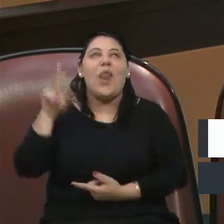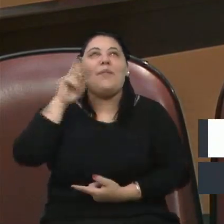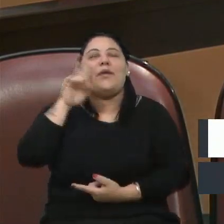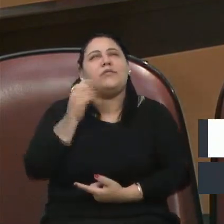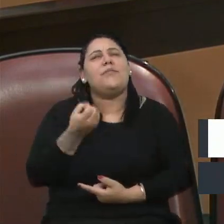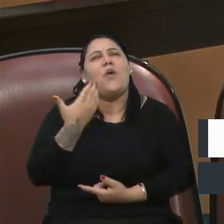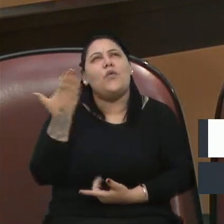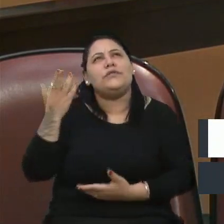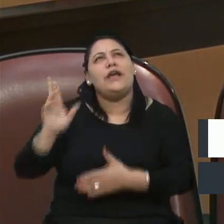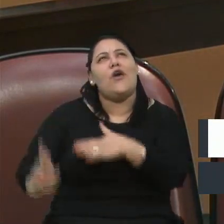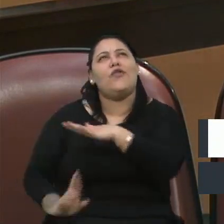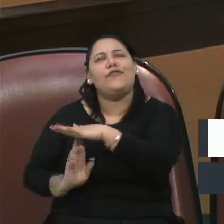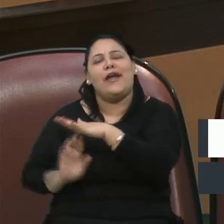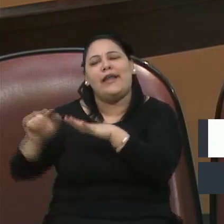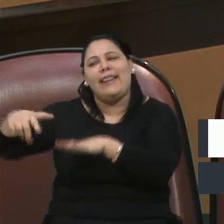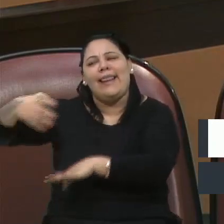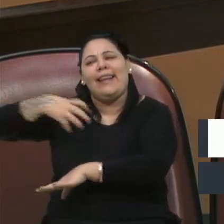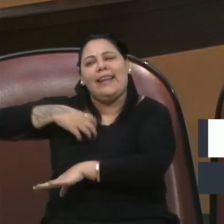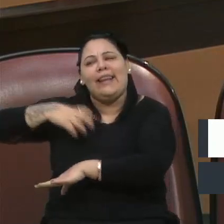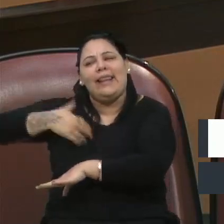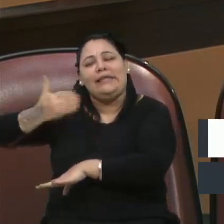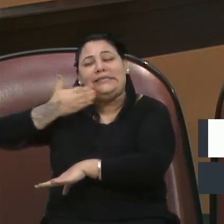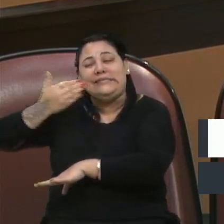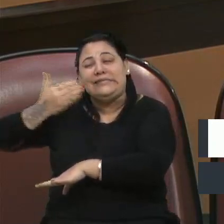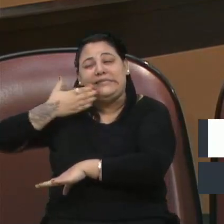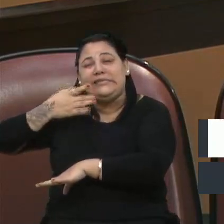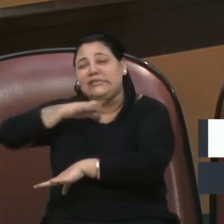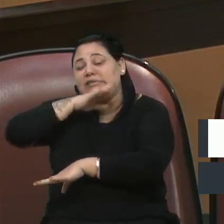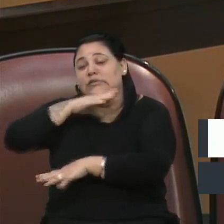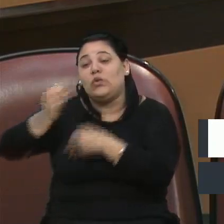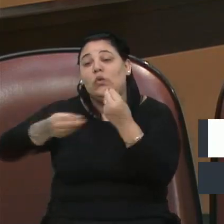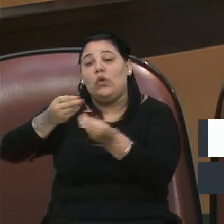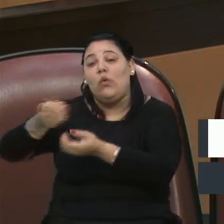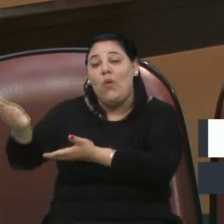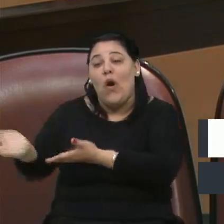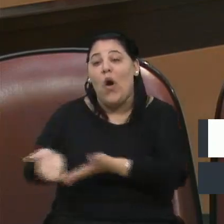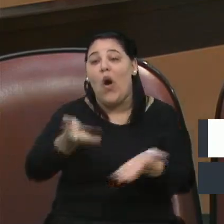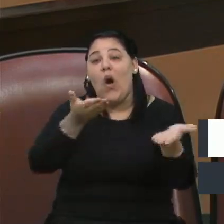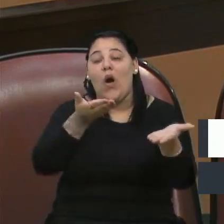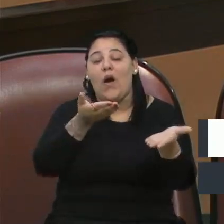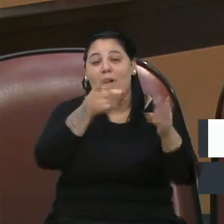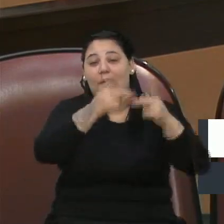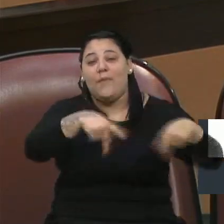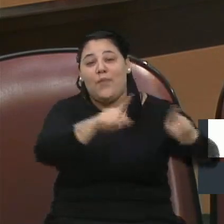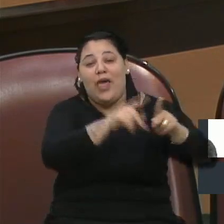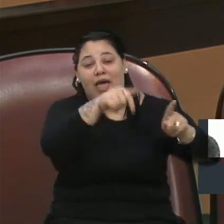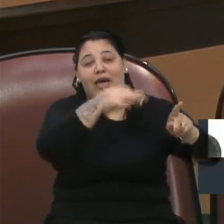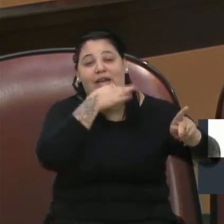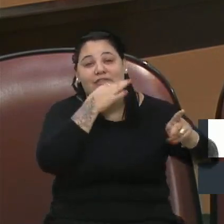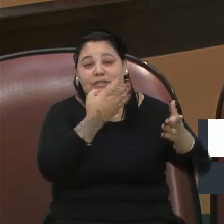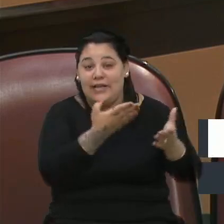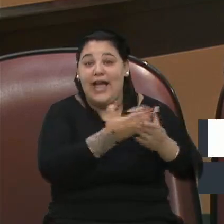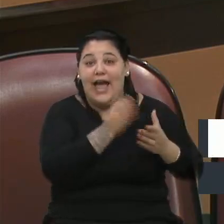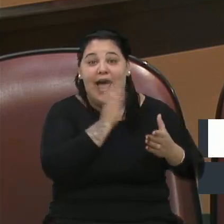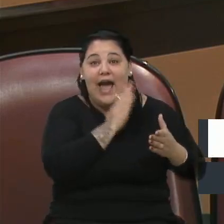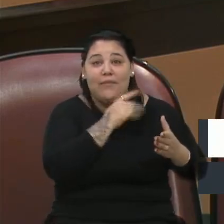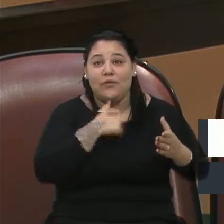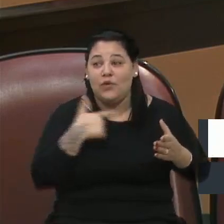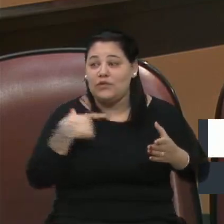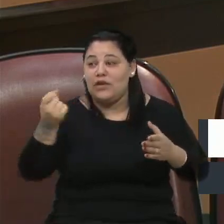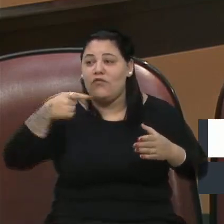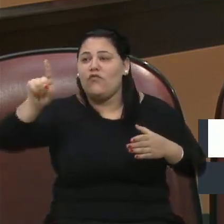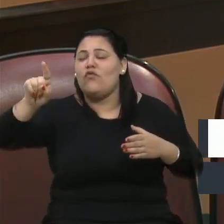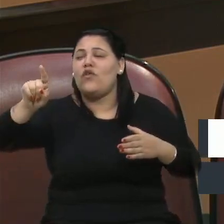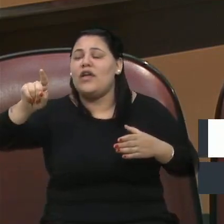está assim como aquela situação ali, como é que podemos receber o povo? E aí, prontamente, logo, eu me ausentei, eu fui ali fora.